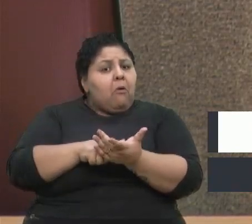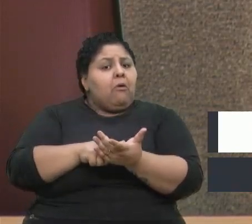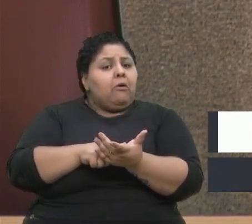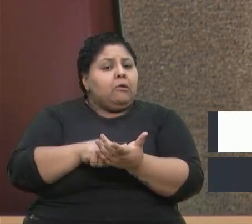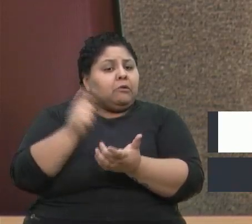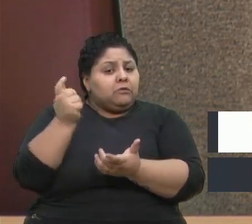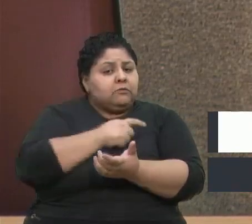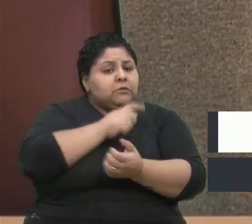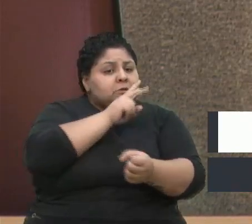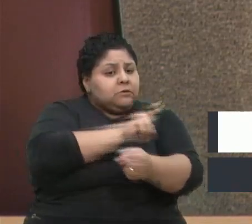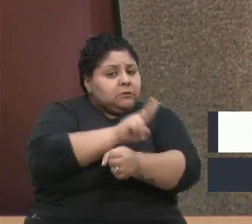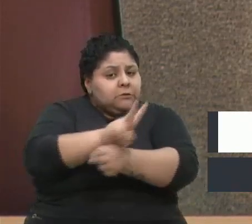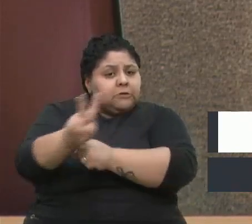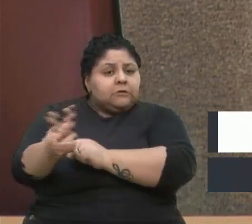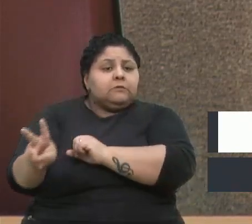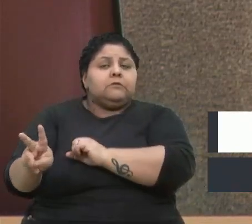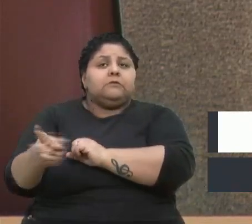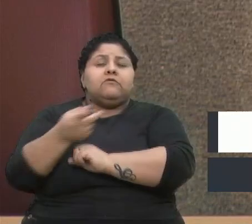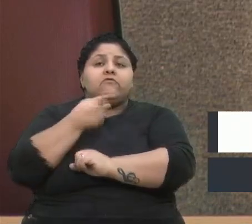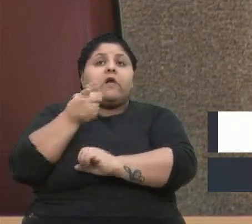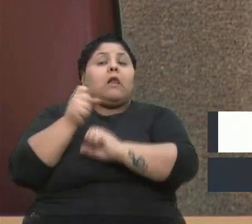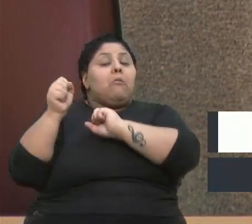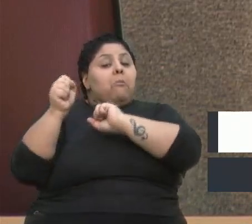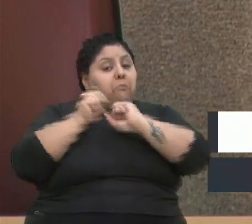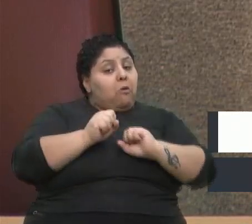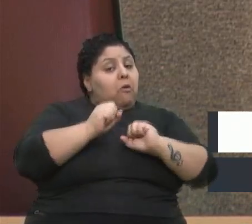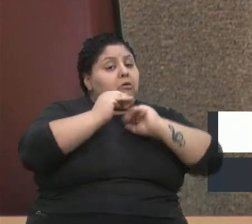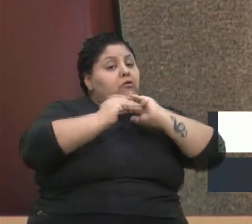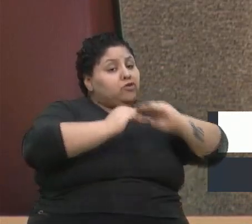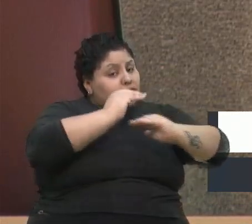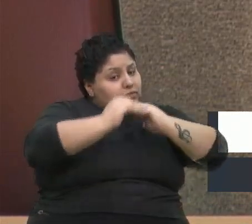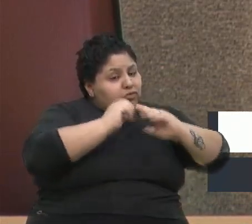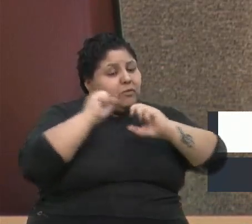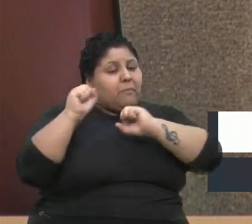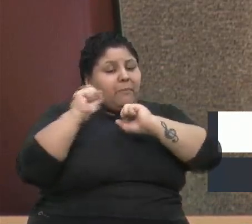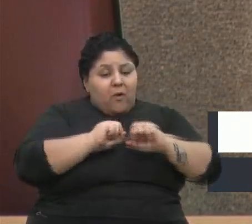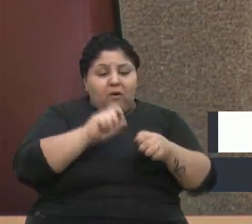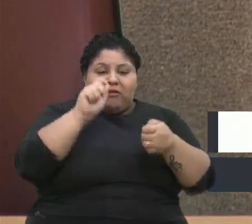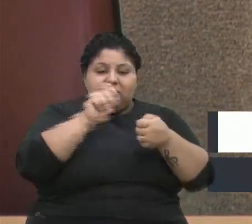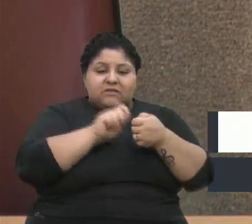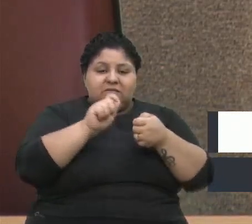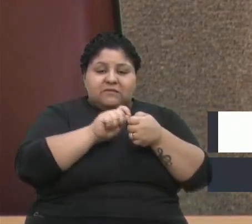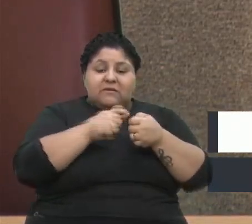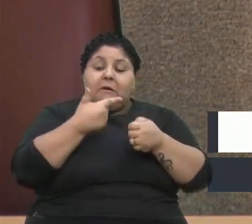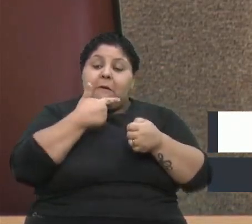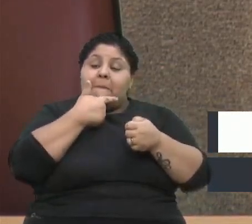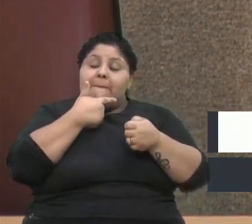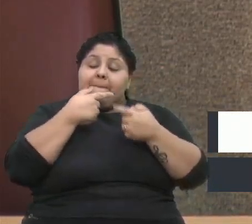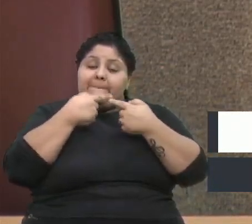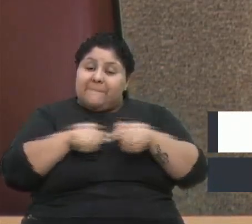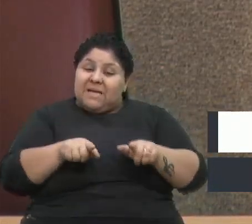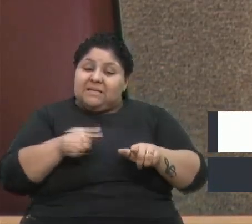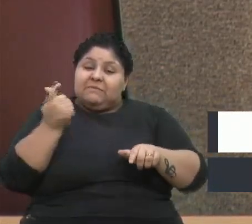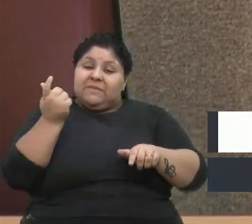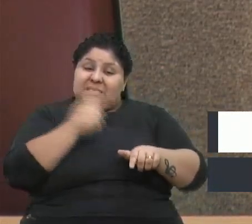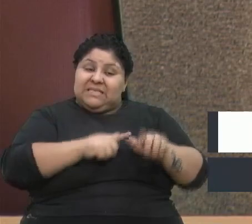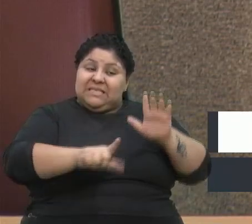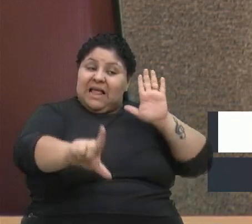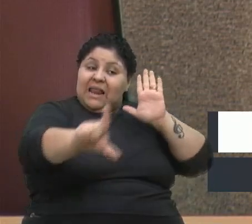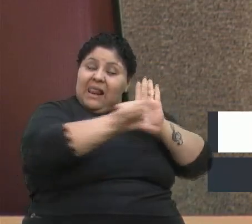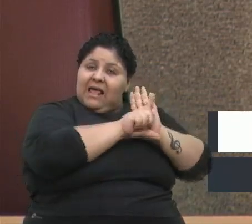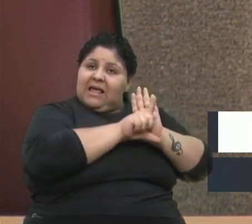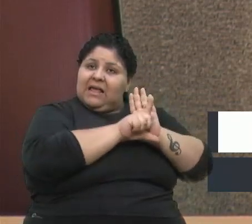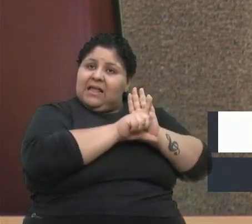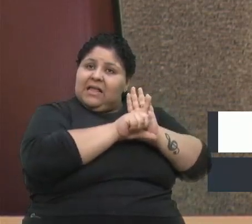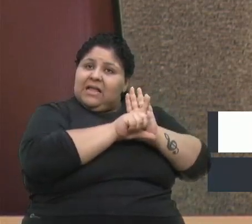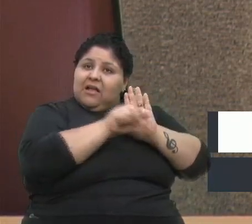Cobre. Diga, pode construir. Pode fazer, desde que siga essa regra. Mas não dizer, não pode.